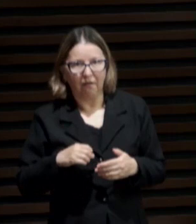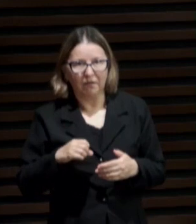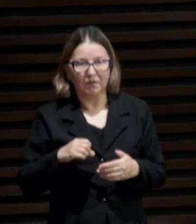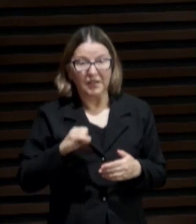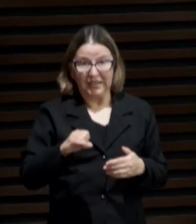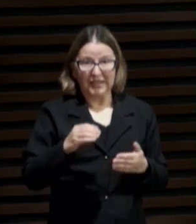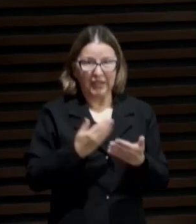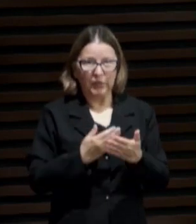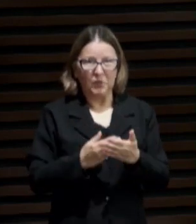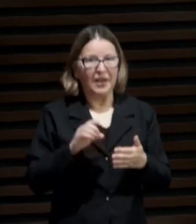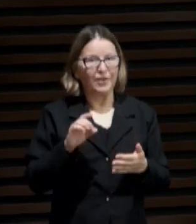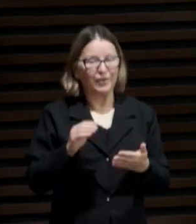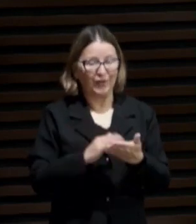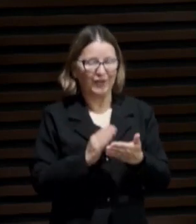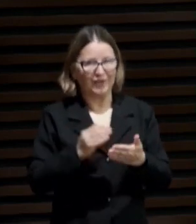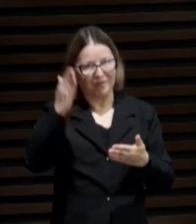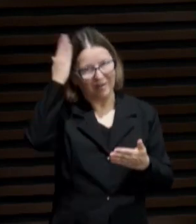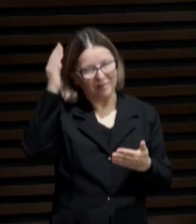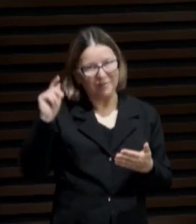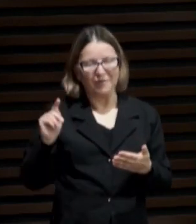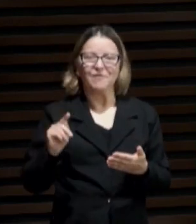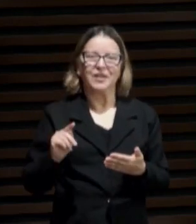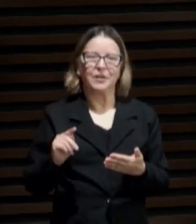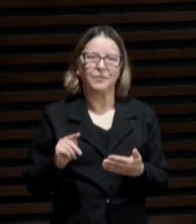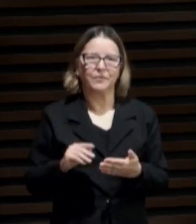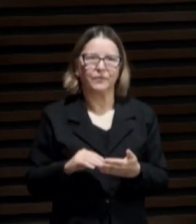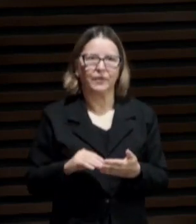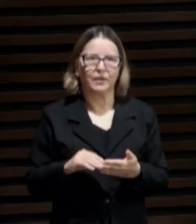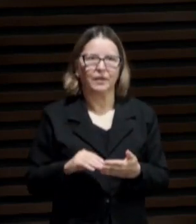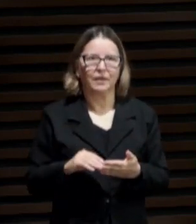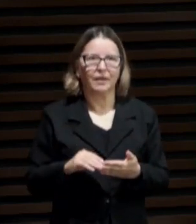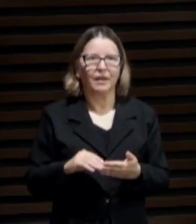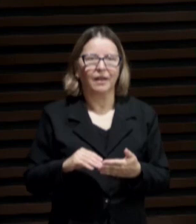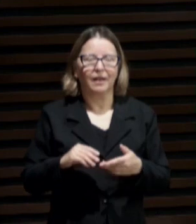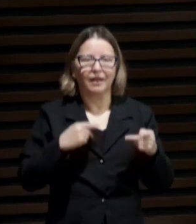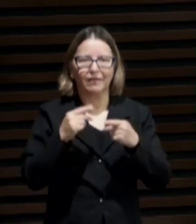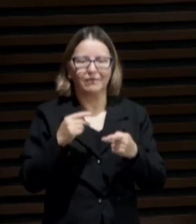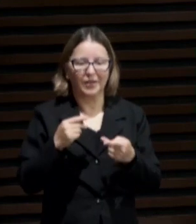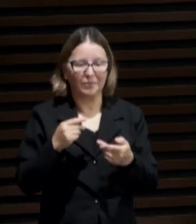Provérbios, nós vamos aqui para o Santa Língua 30.